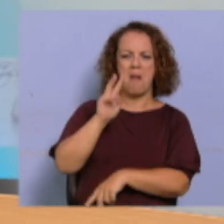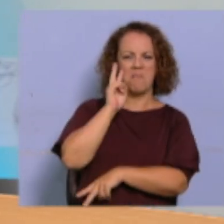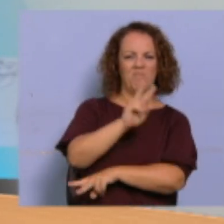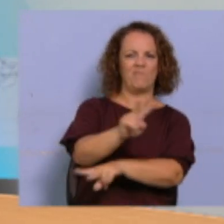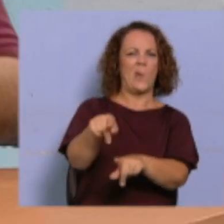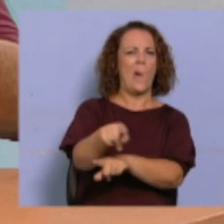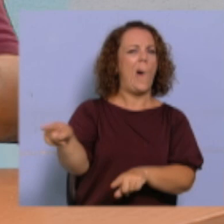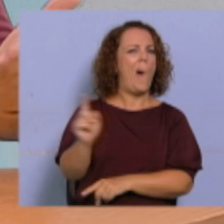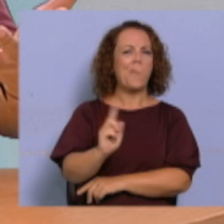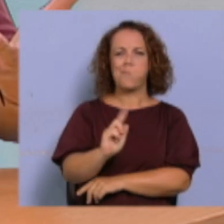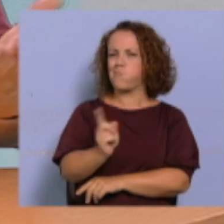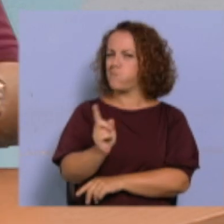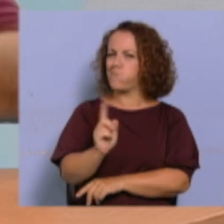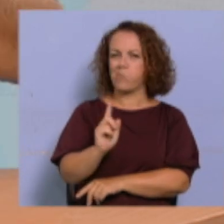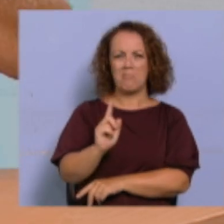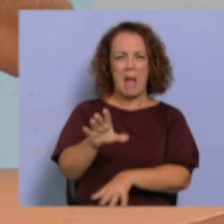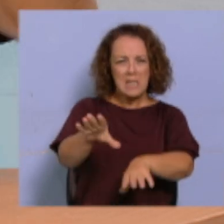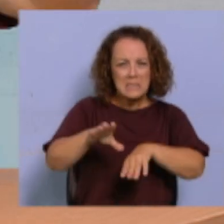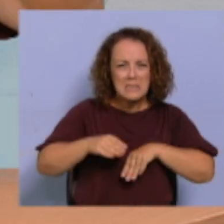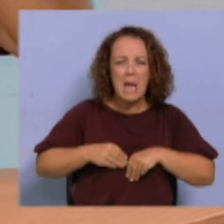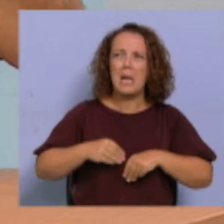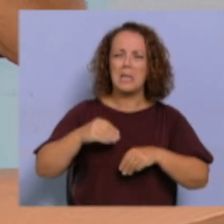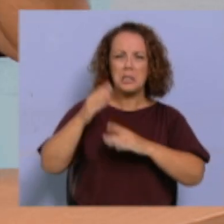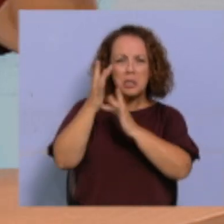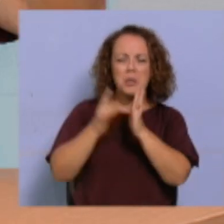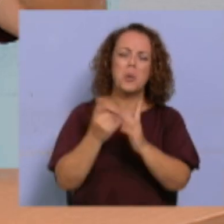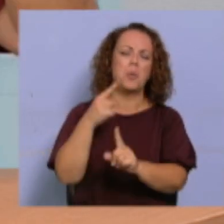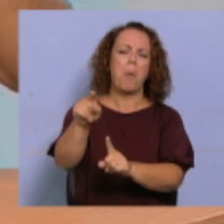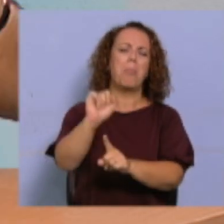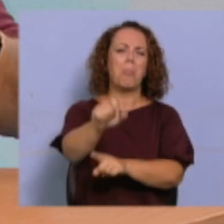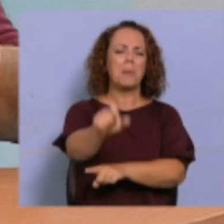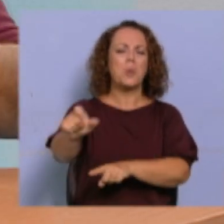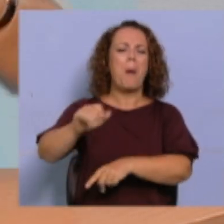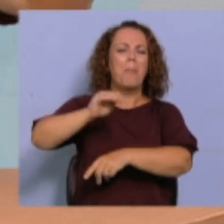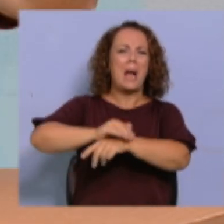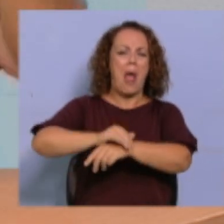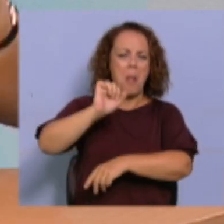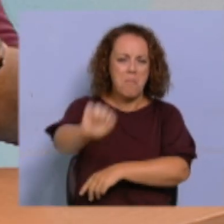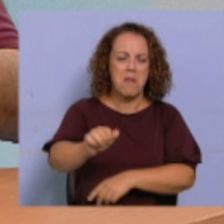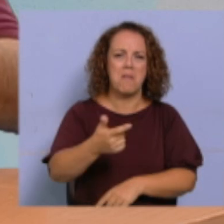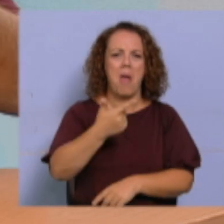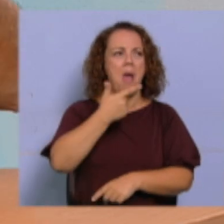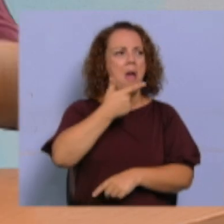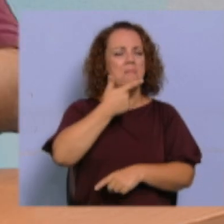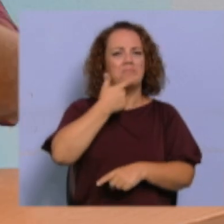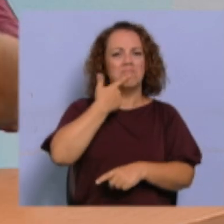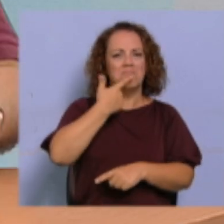condições de aceitar Jesus, porque eram estrangeiros, porque eram pecadores, pagãos, foram esses que, afinal,